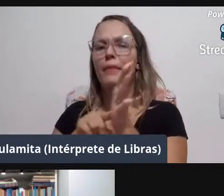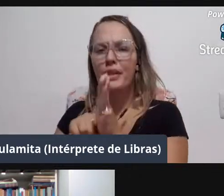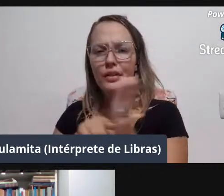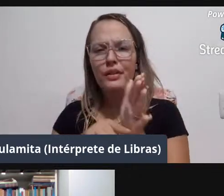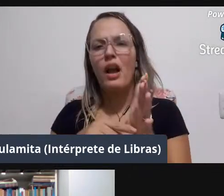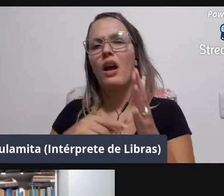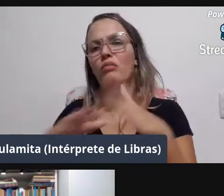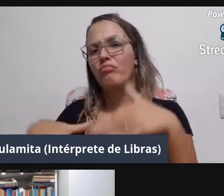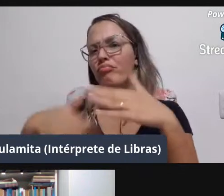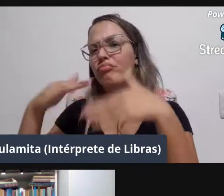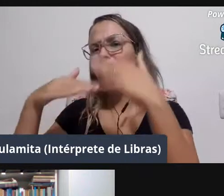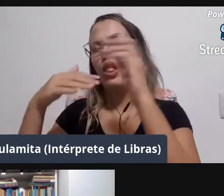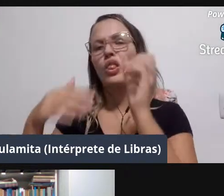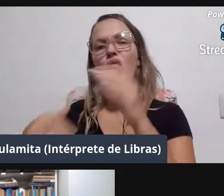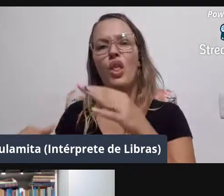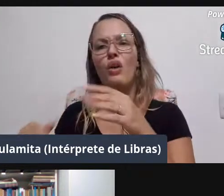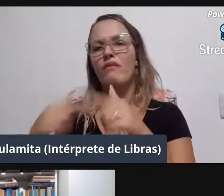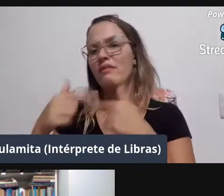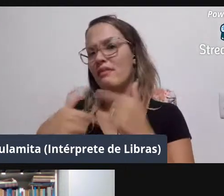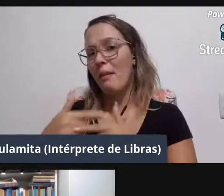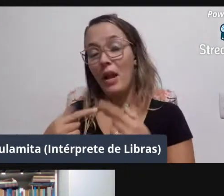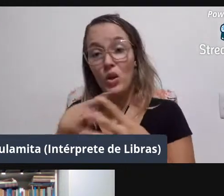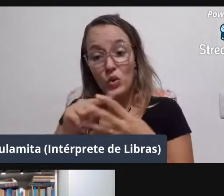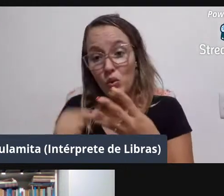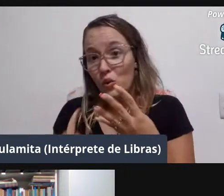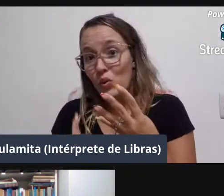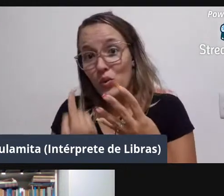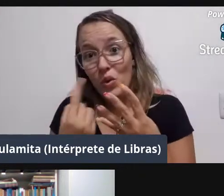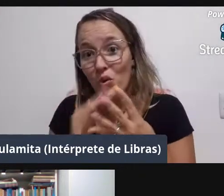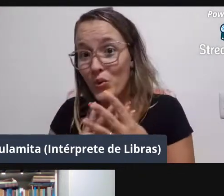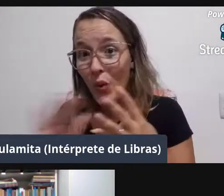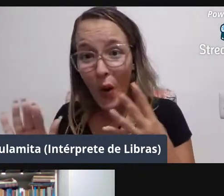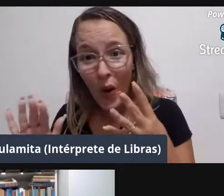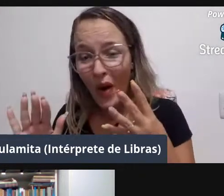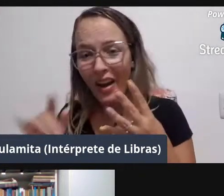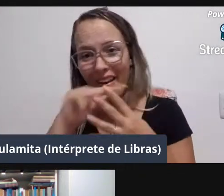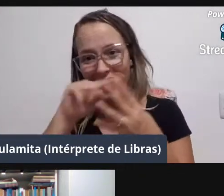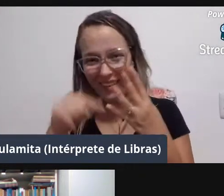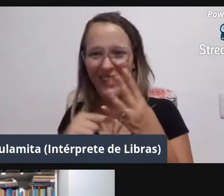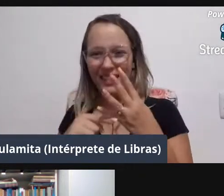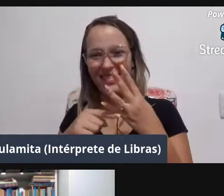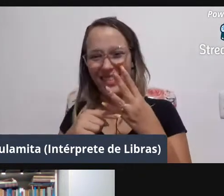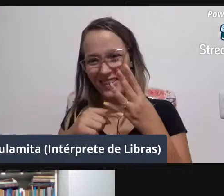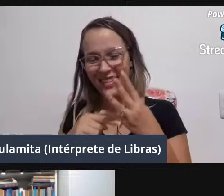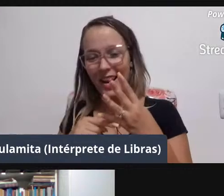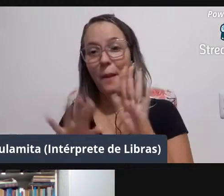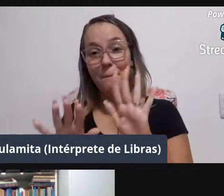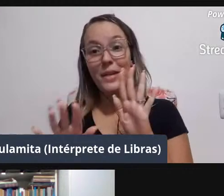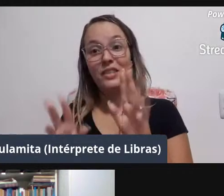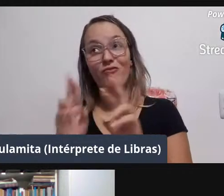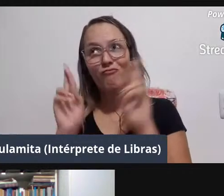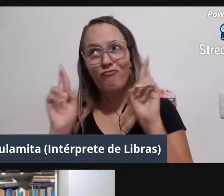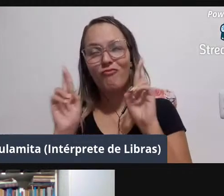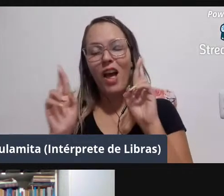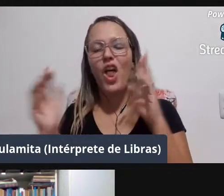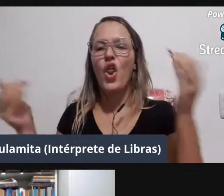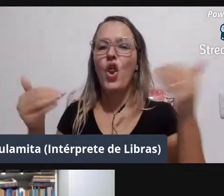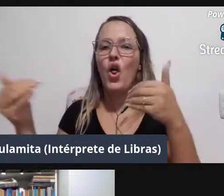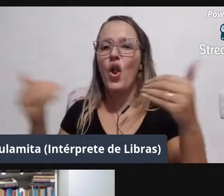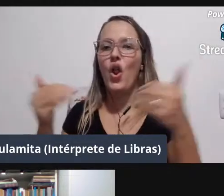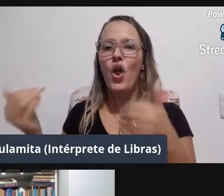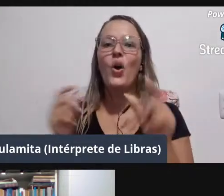trabalhos, mas eram só quatro. Hoje a gente espera um dossiê com muito mais textos, né?